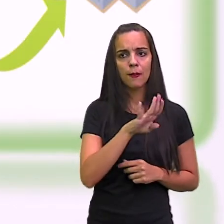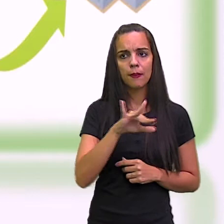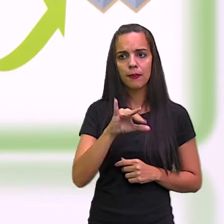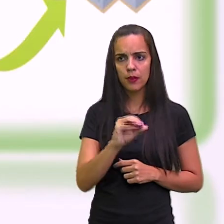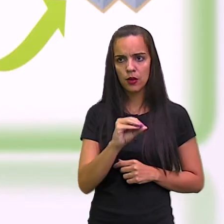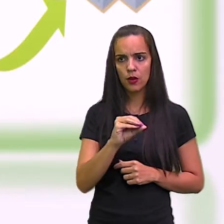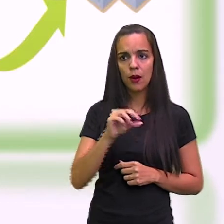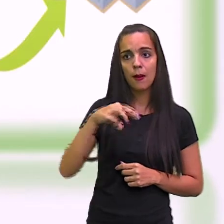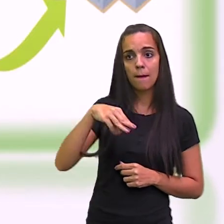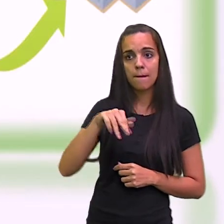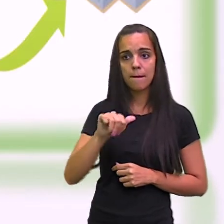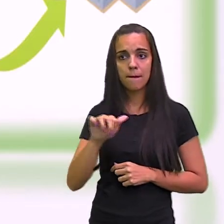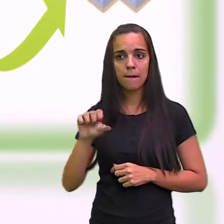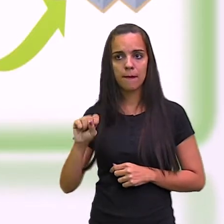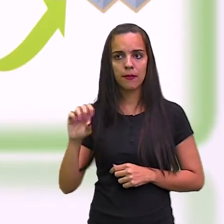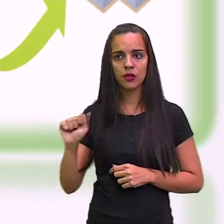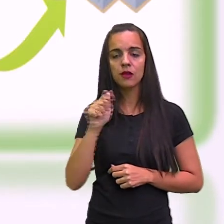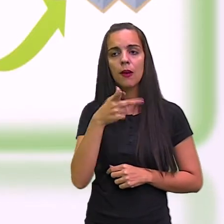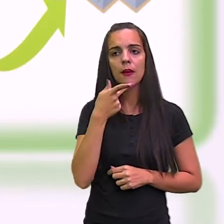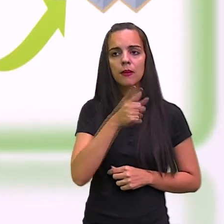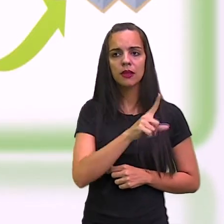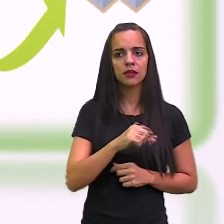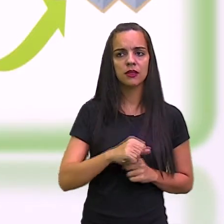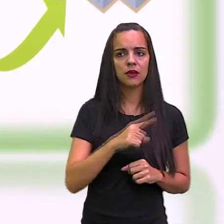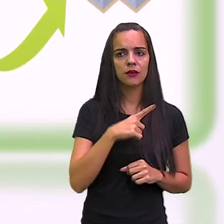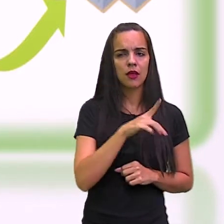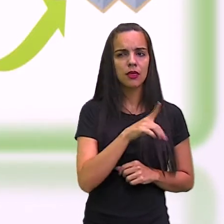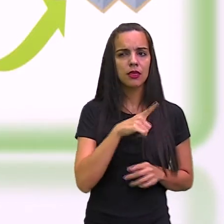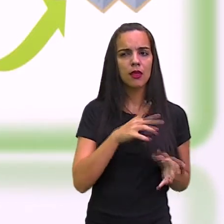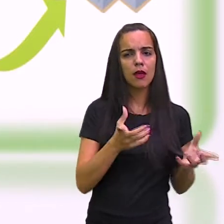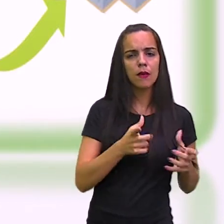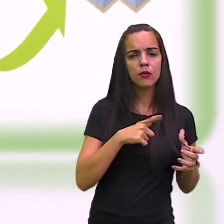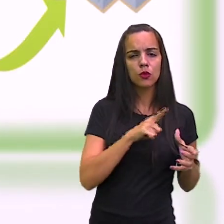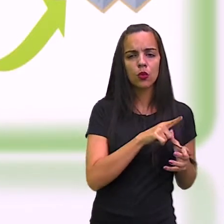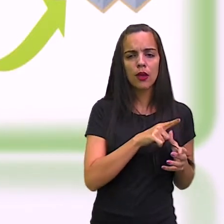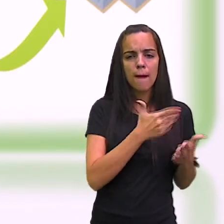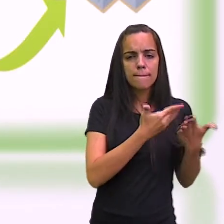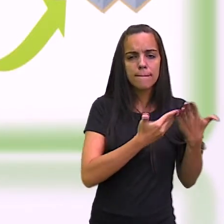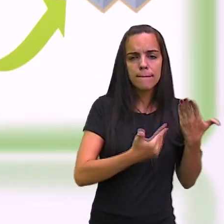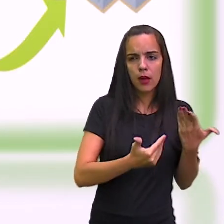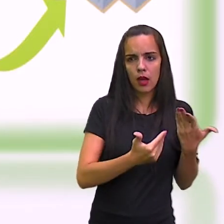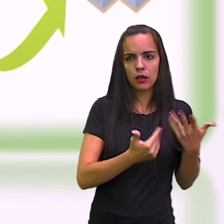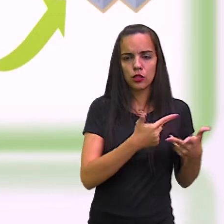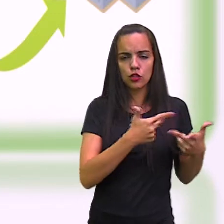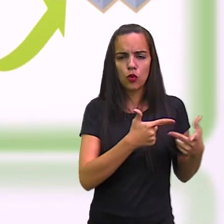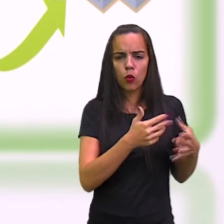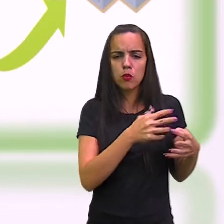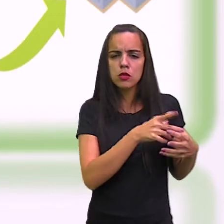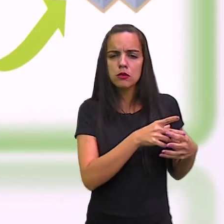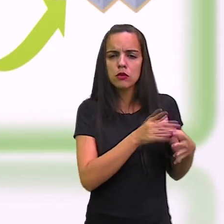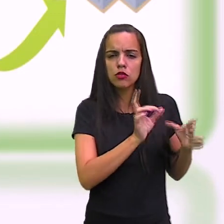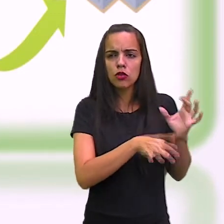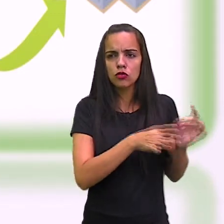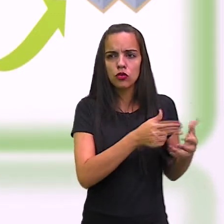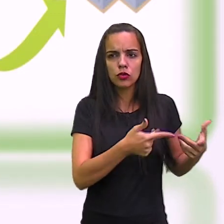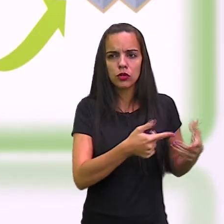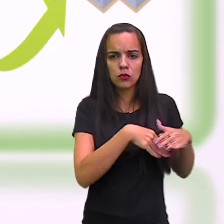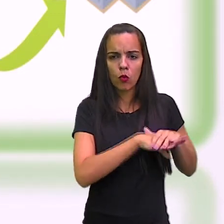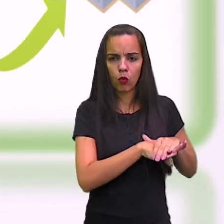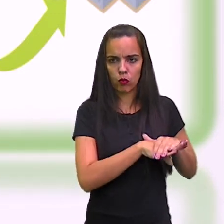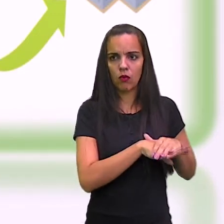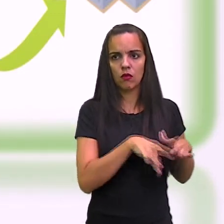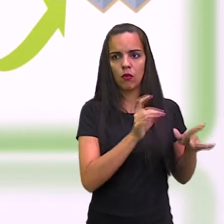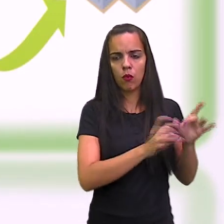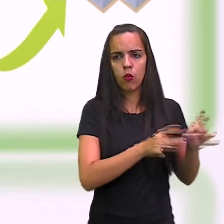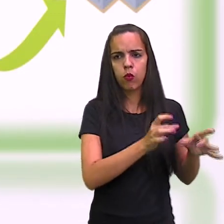refere apenas aos derivados mais recentes de organismos vivos. Os combustíveis fósseis, por